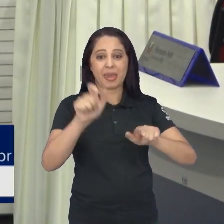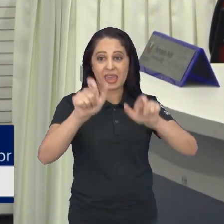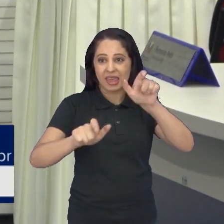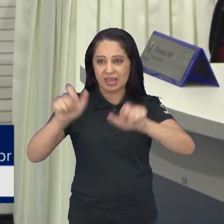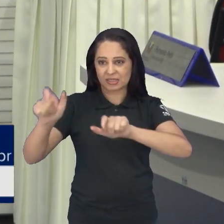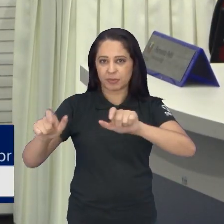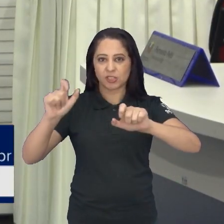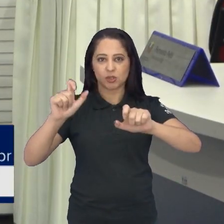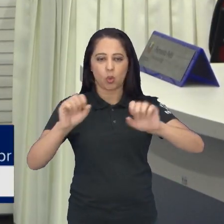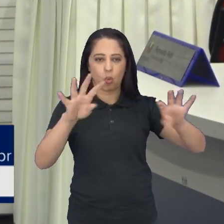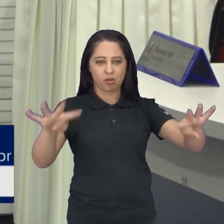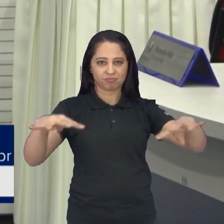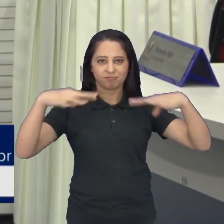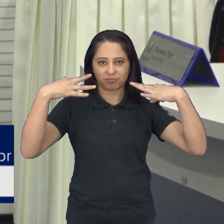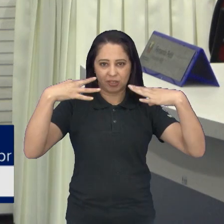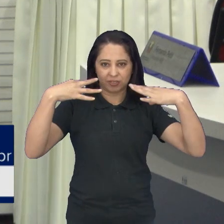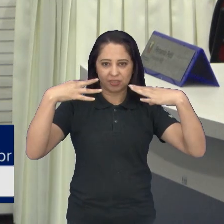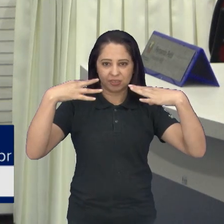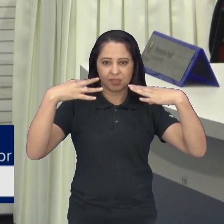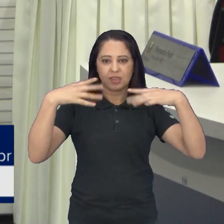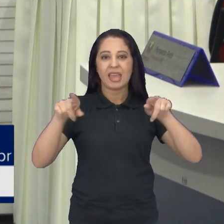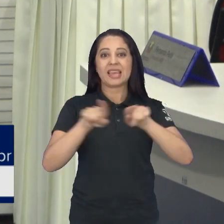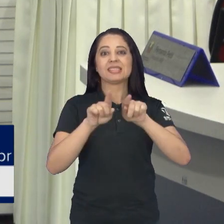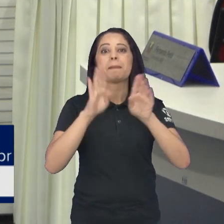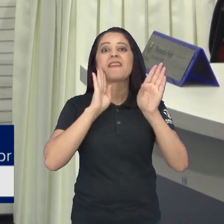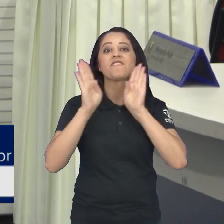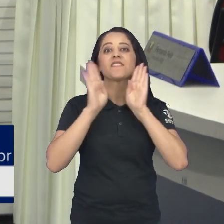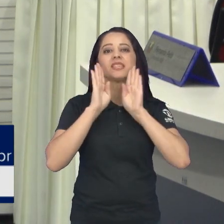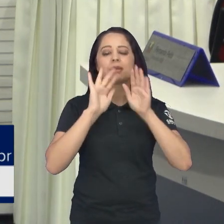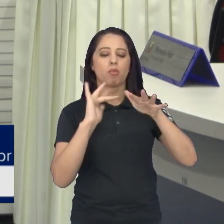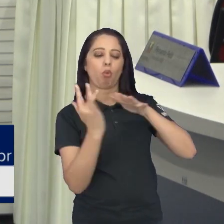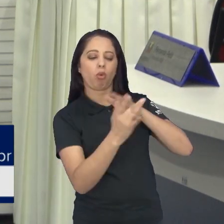através da TV Câmara, através da página do Facebook.